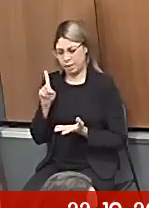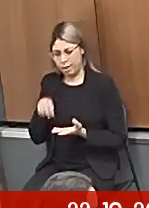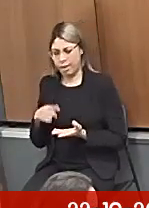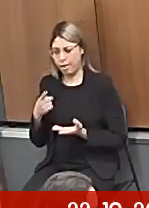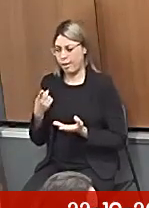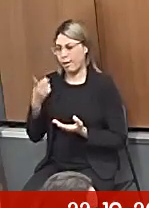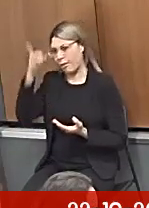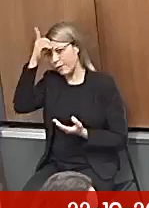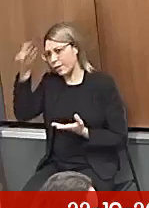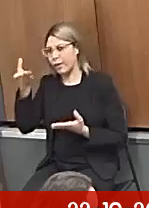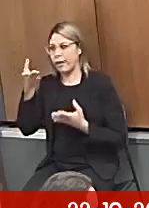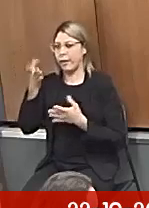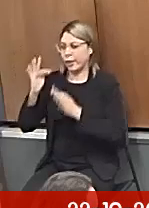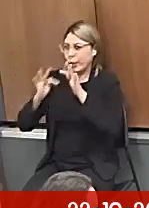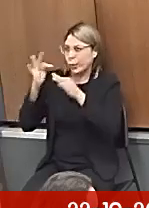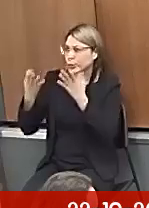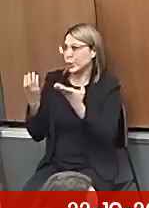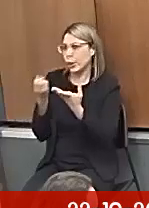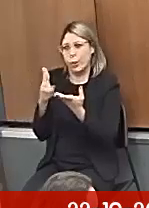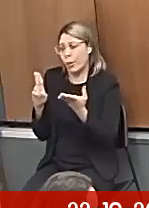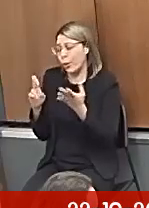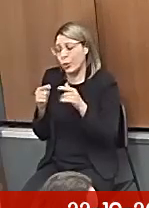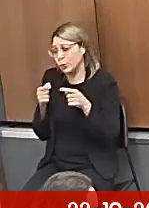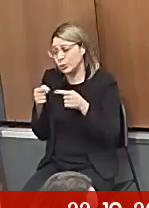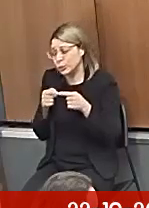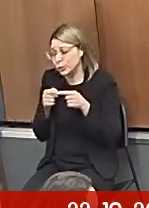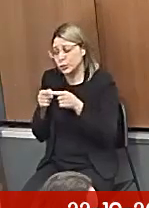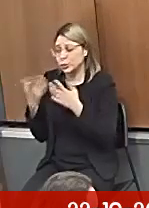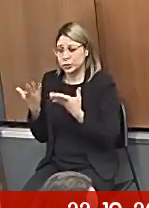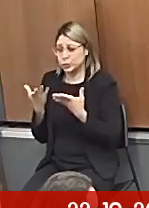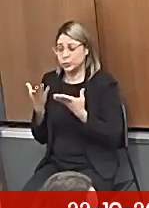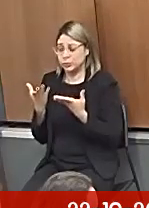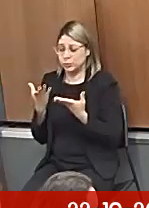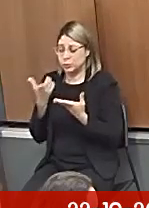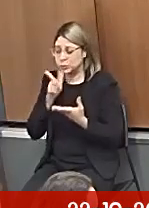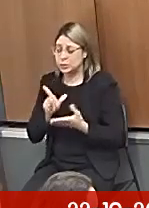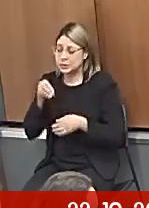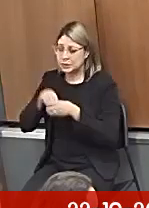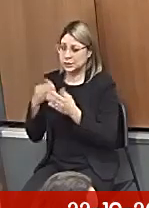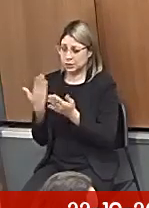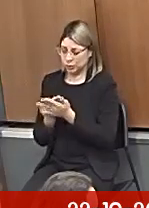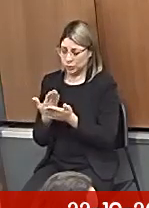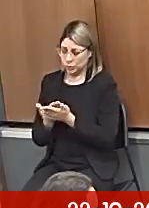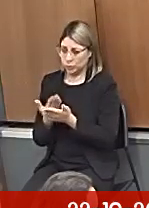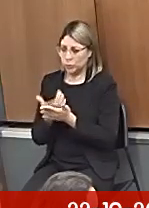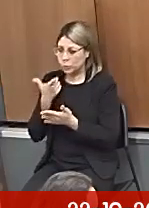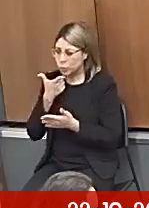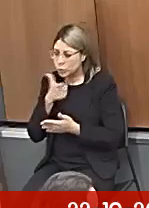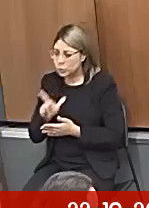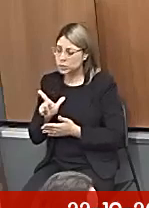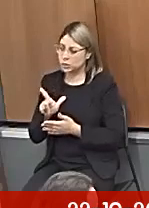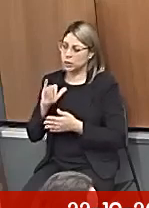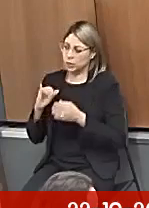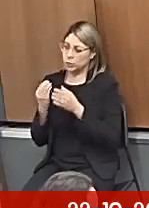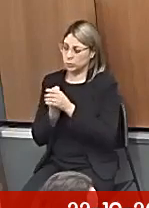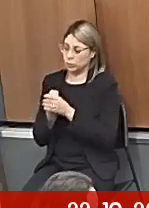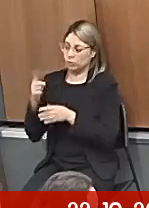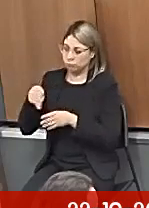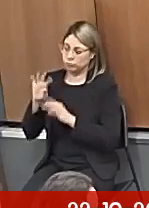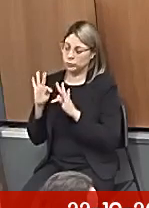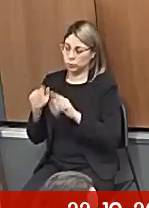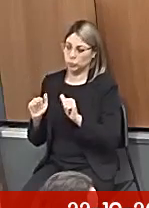sejam criando tecnologias ou recursos dentro das escolas para viabilizar a inclusão social dessas